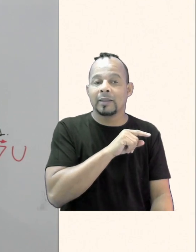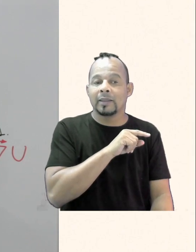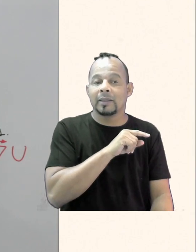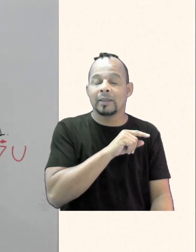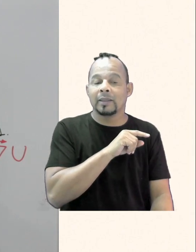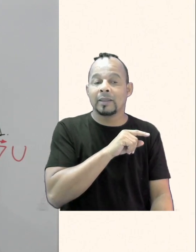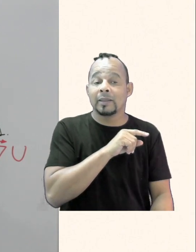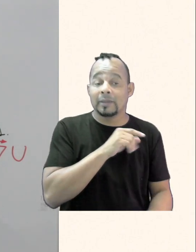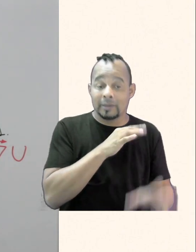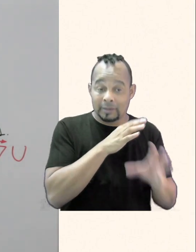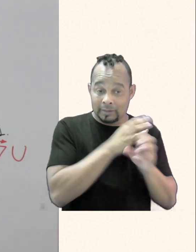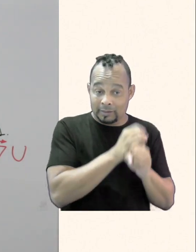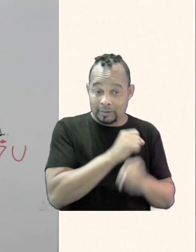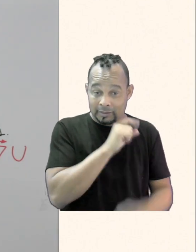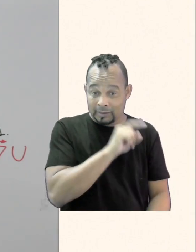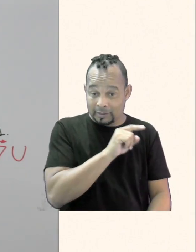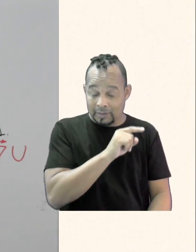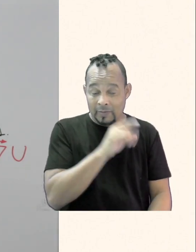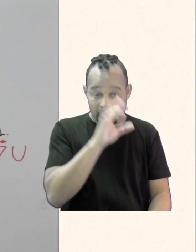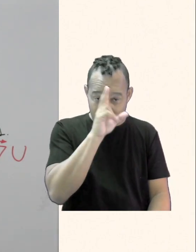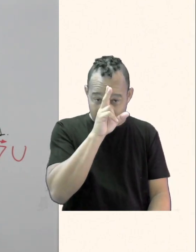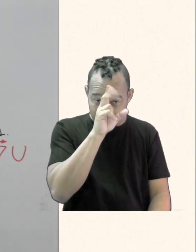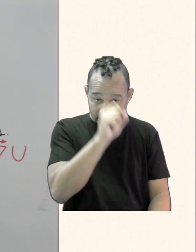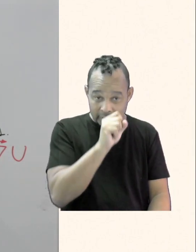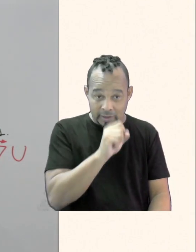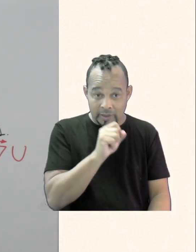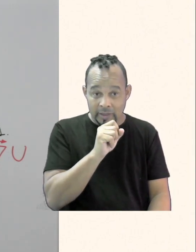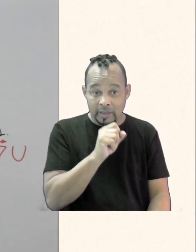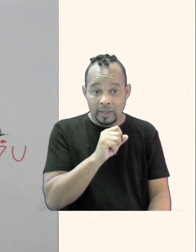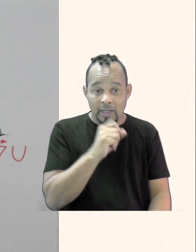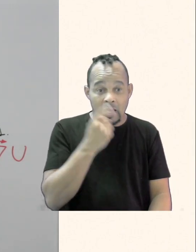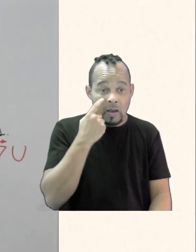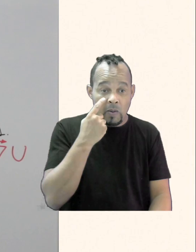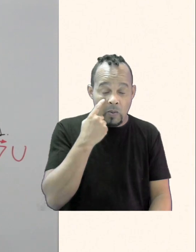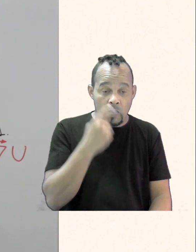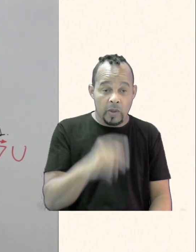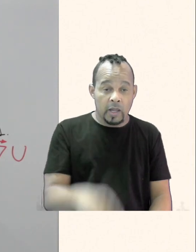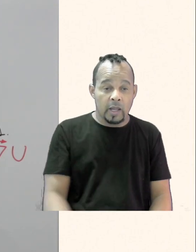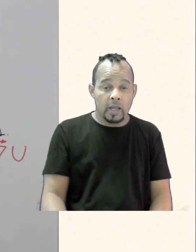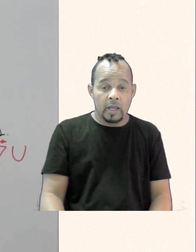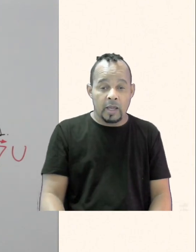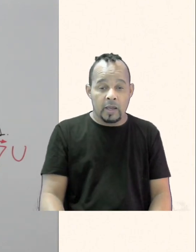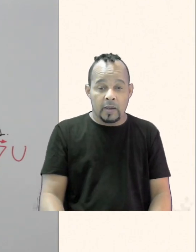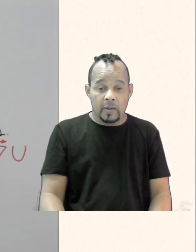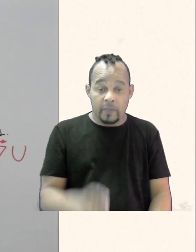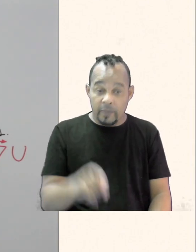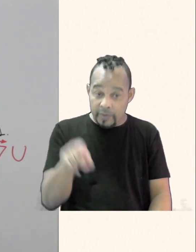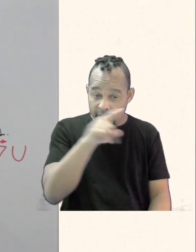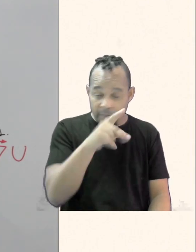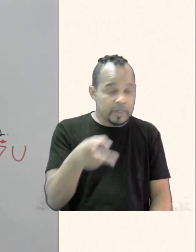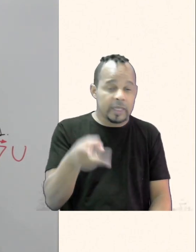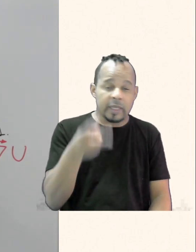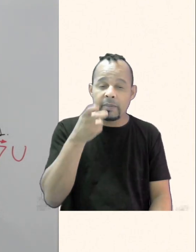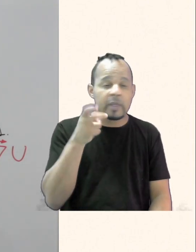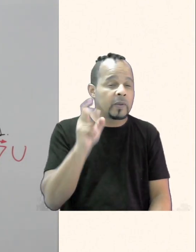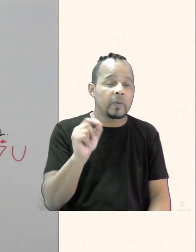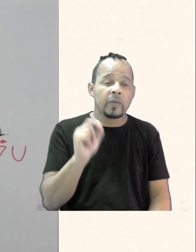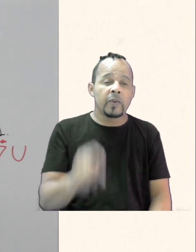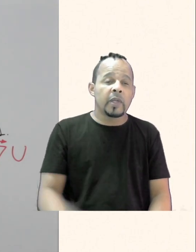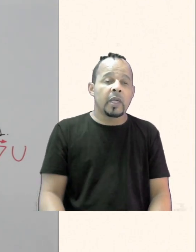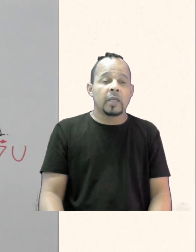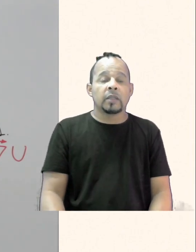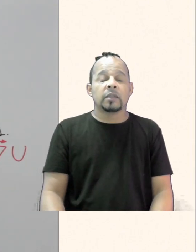for fazer que a força é o gradiente, olha só. Acho que você já consegue perceber, a gente não fez